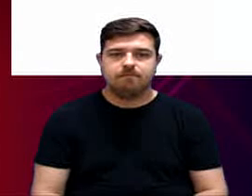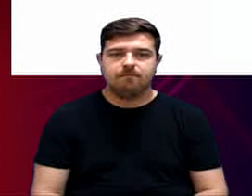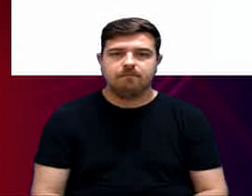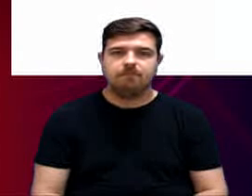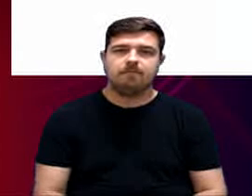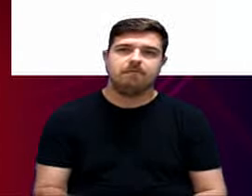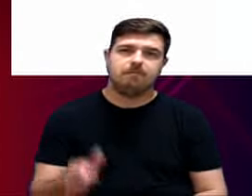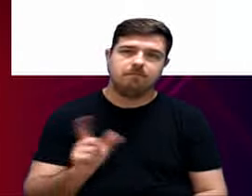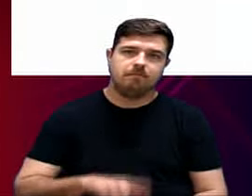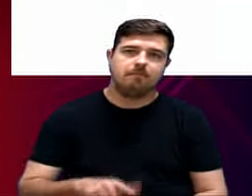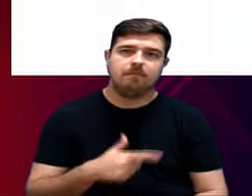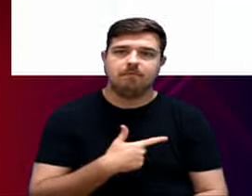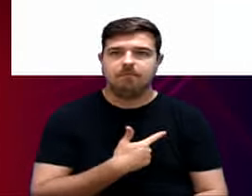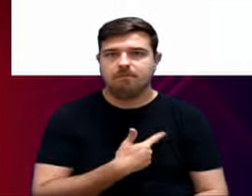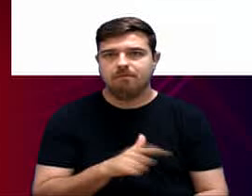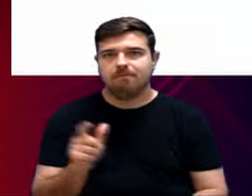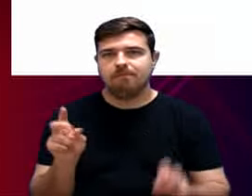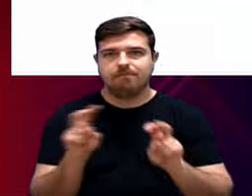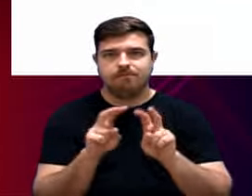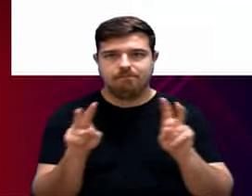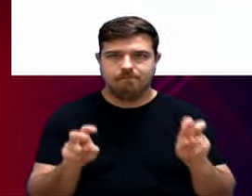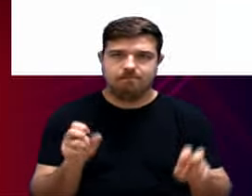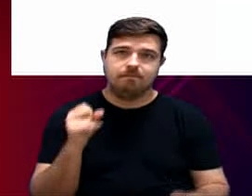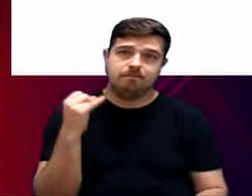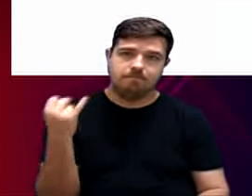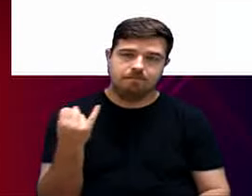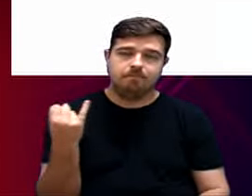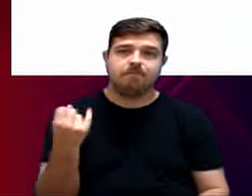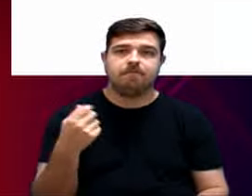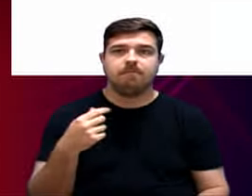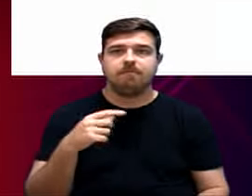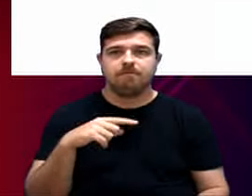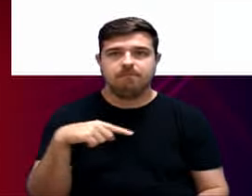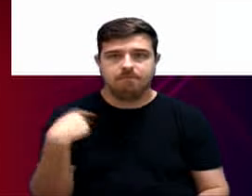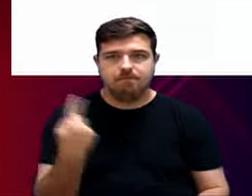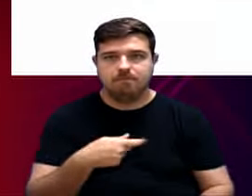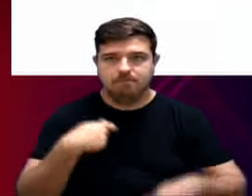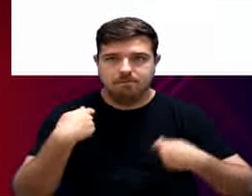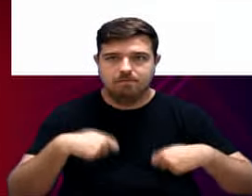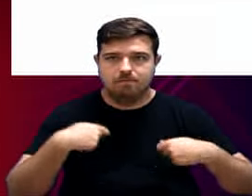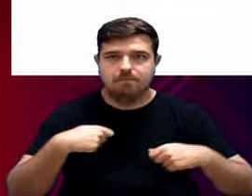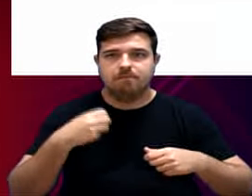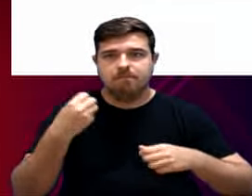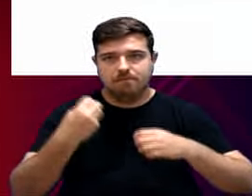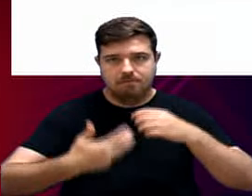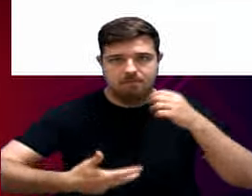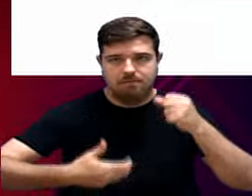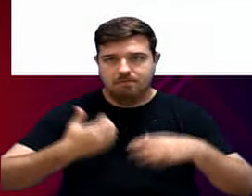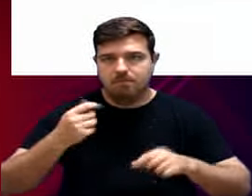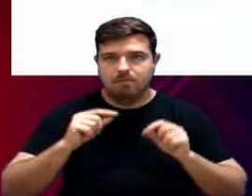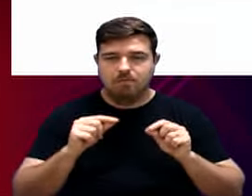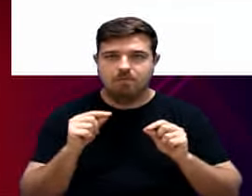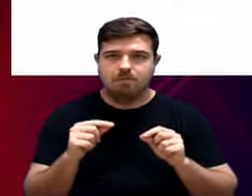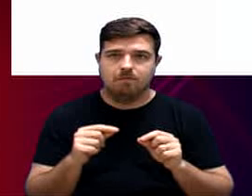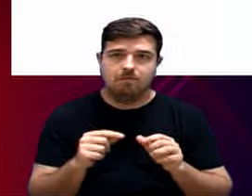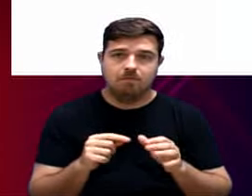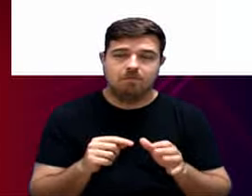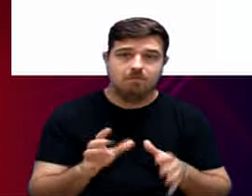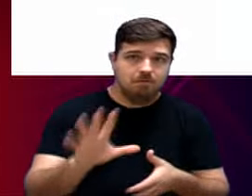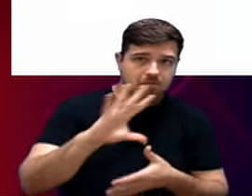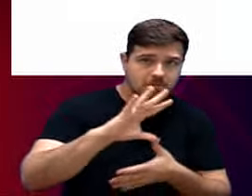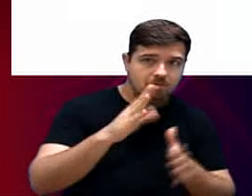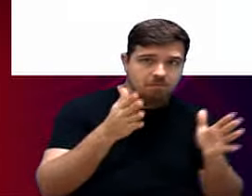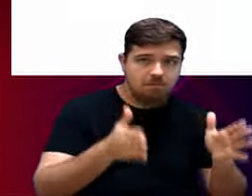outra questão acho que importante da gente destacar é na macrozona de pequenas restrições